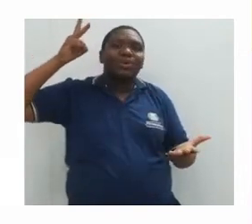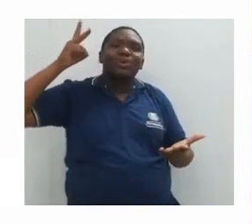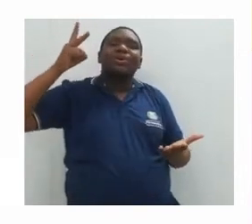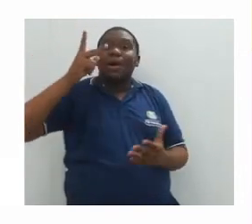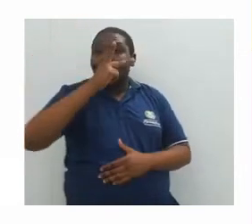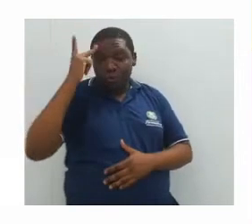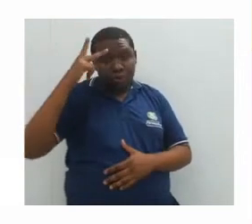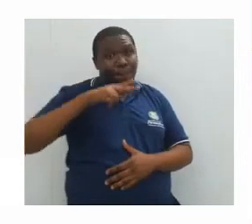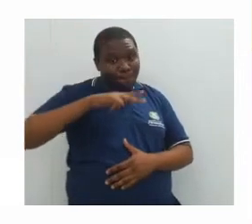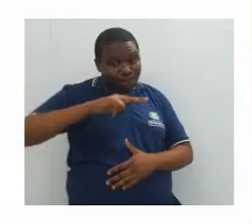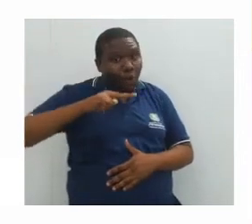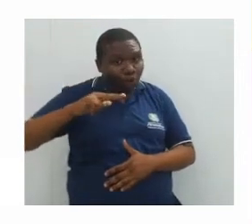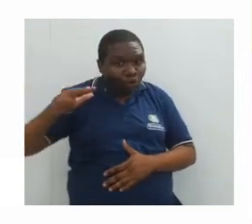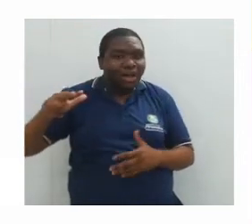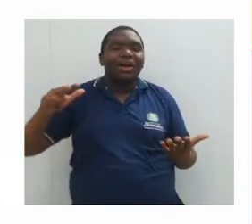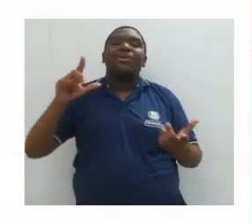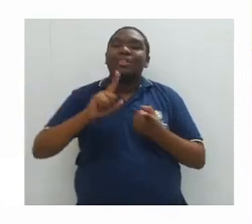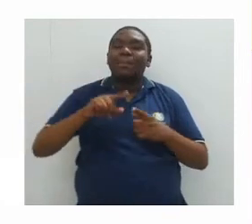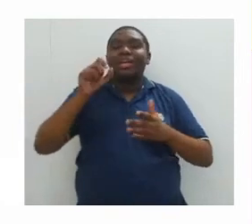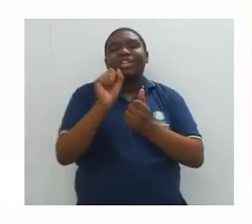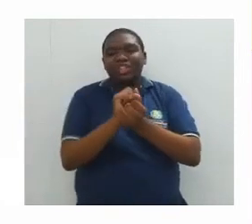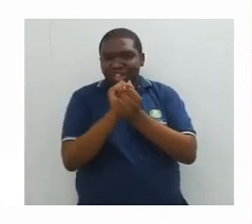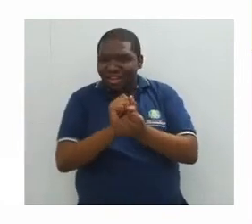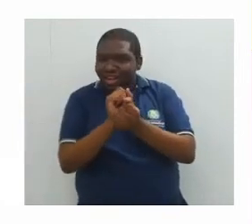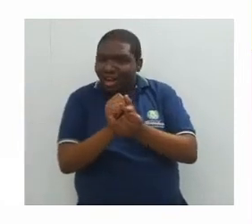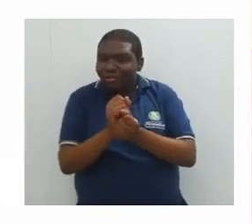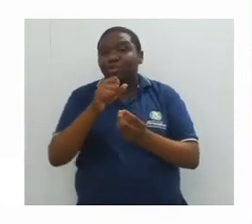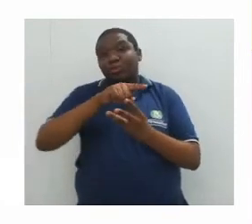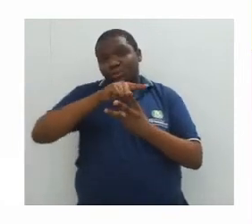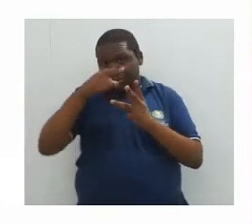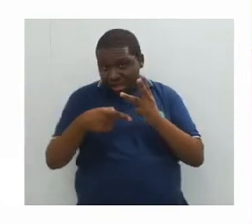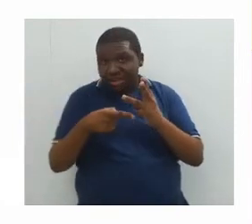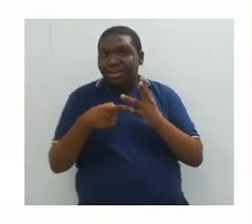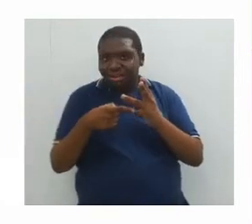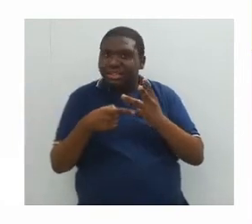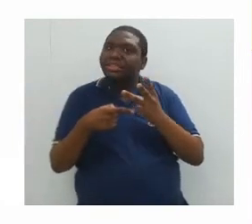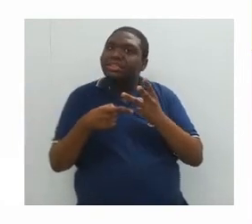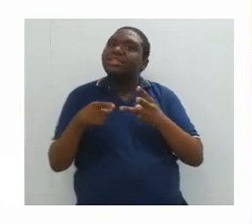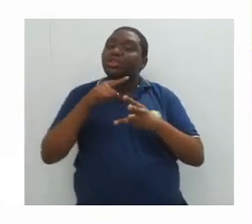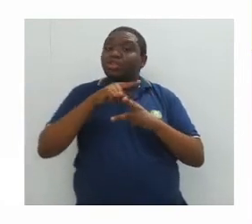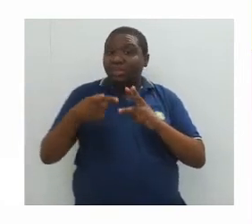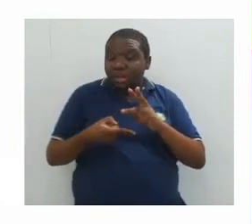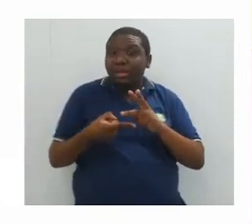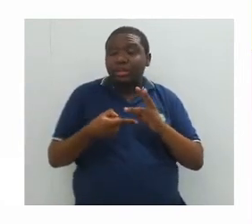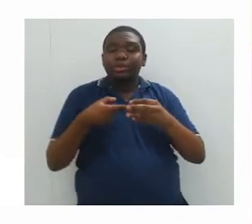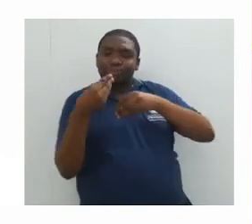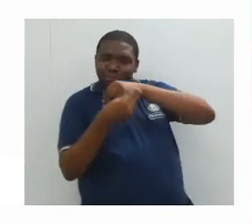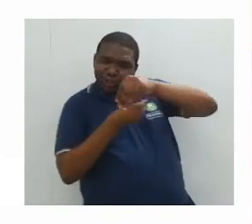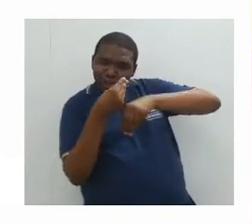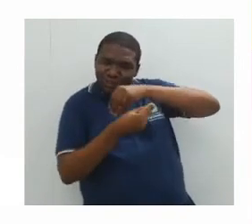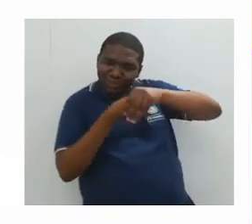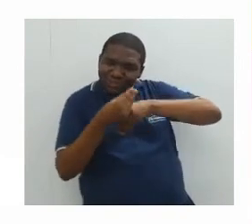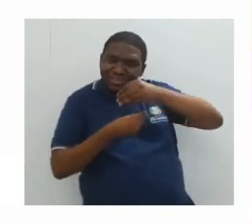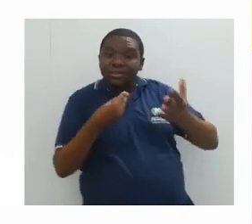os portugueses e os escravos. Então foram as 3, vamos dizer, os 3 raças que se misturaram.